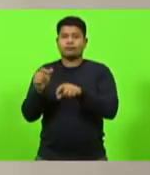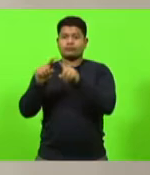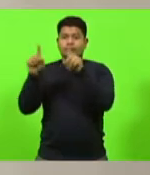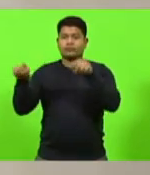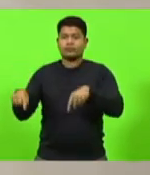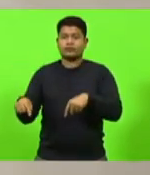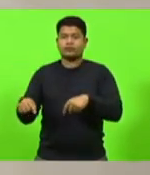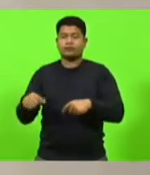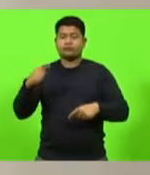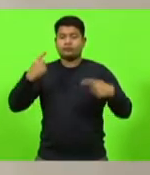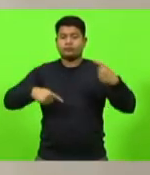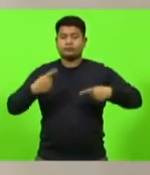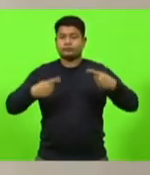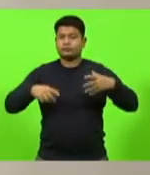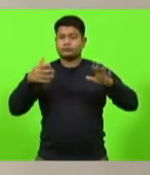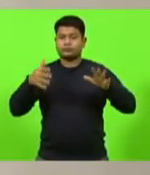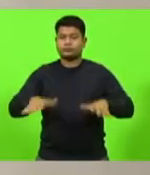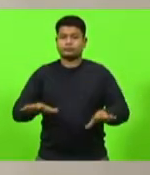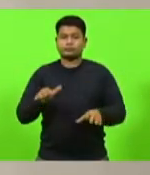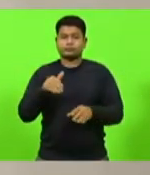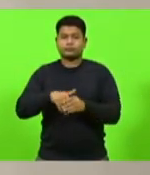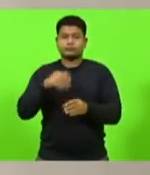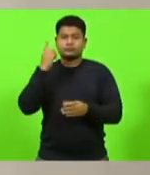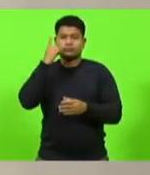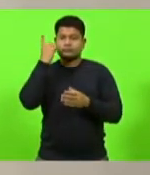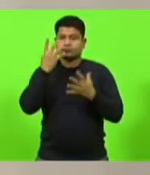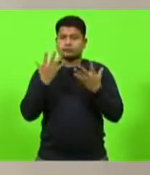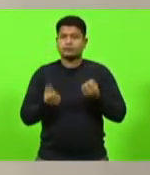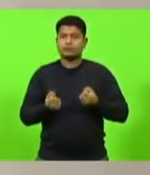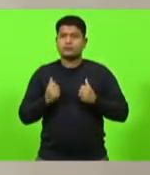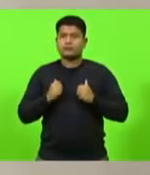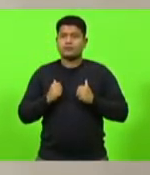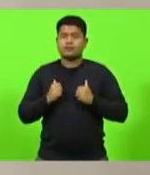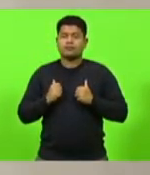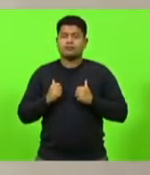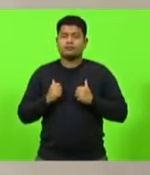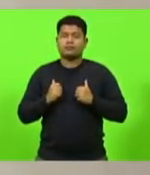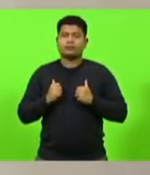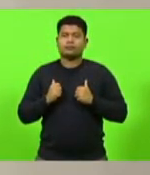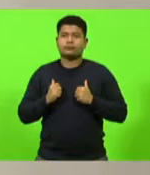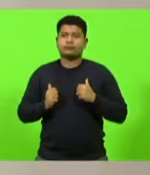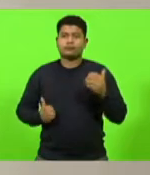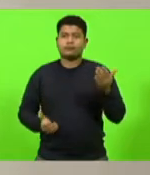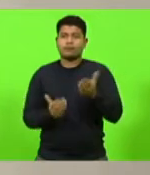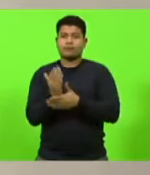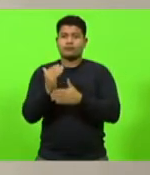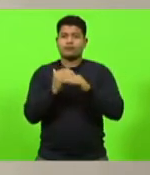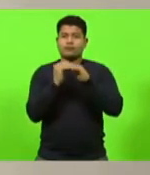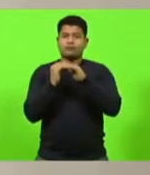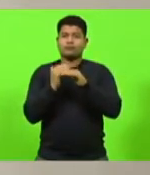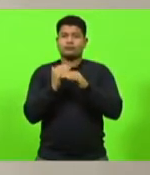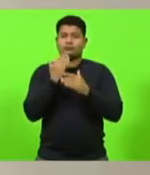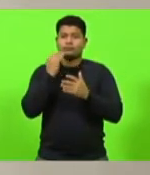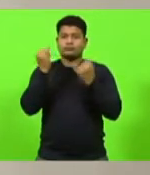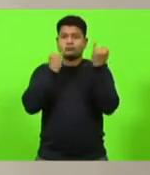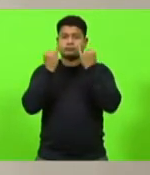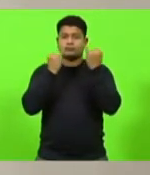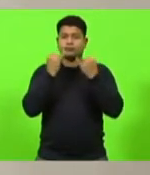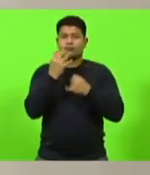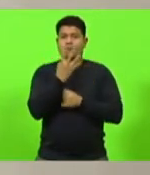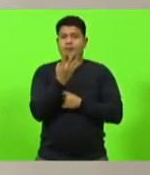discussão. Não havendo quem queira discutir, em votação. Deputados que aprovam, permaneçam como se encontram. Aprovado por unanimidade, pedido de